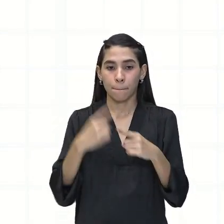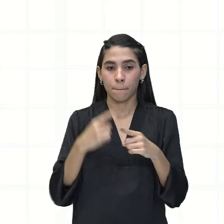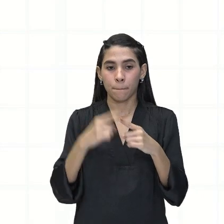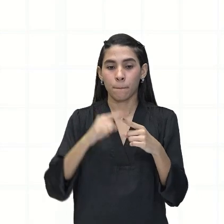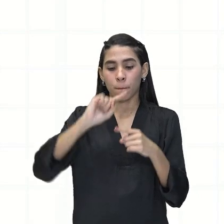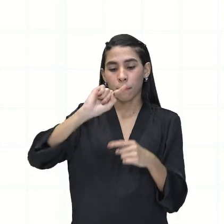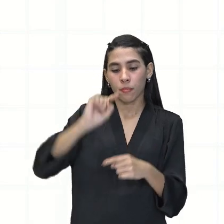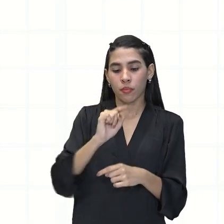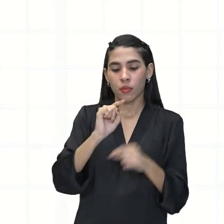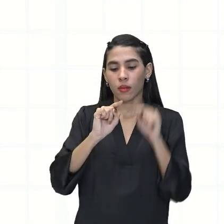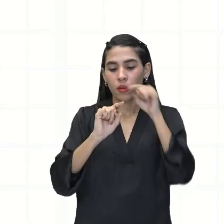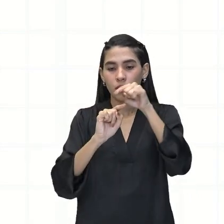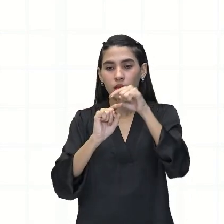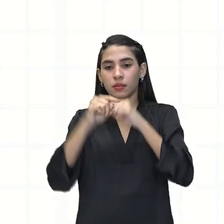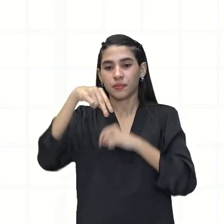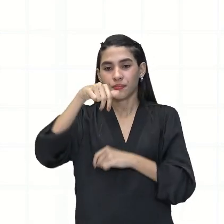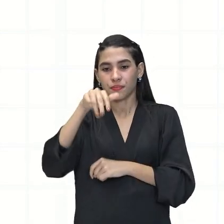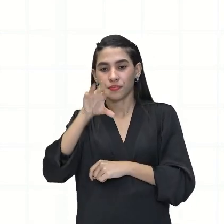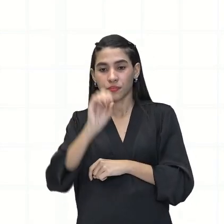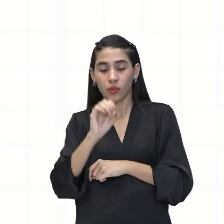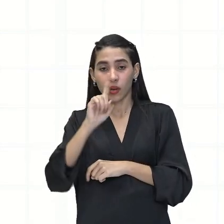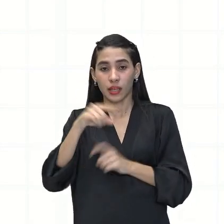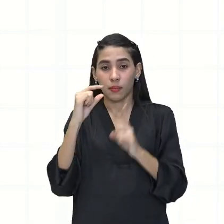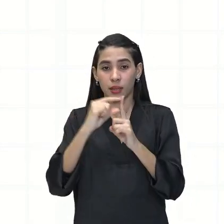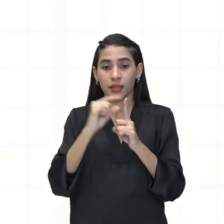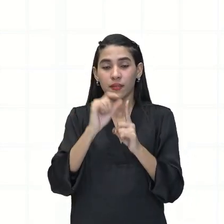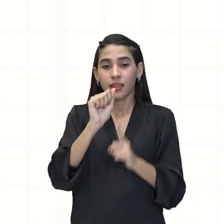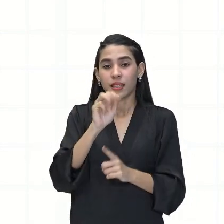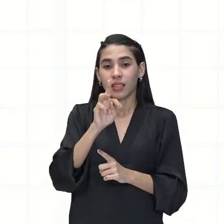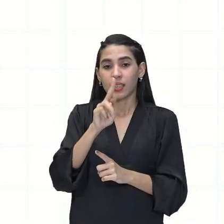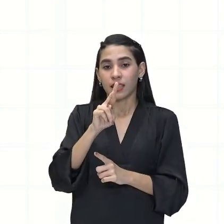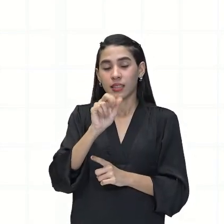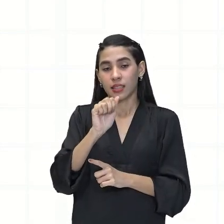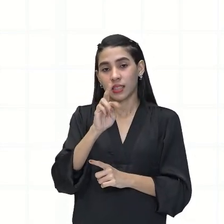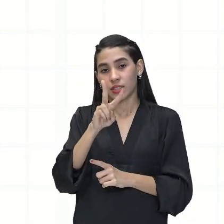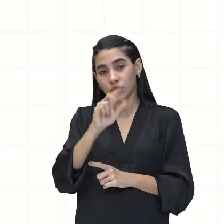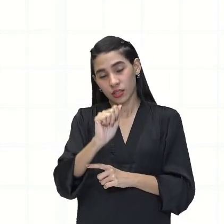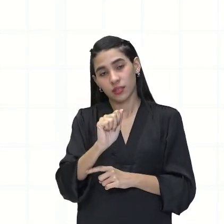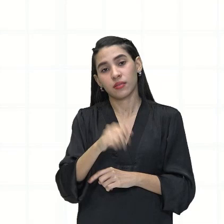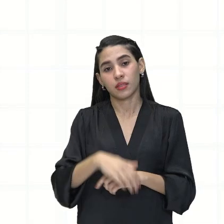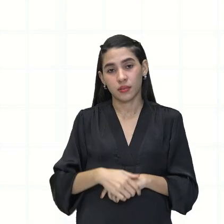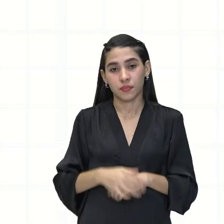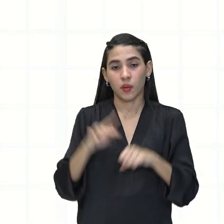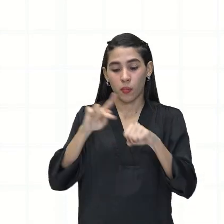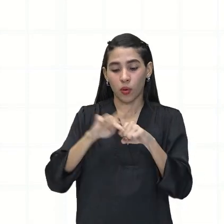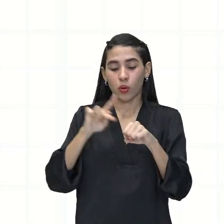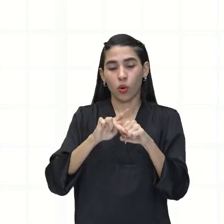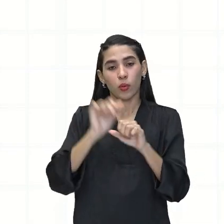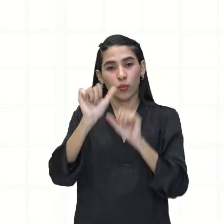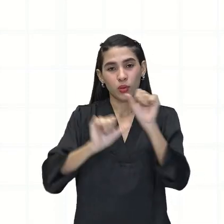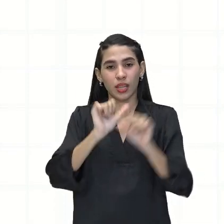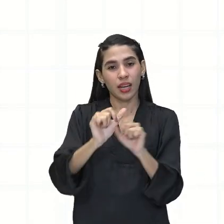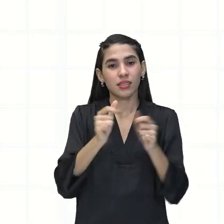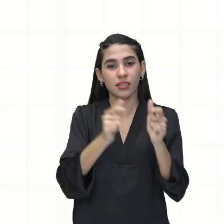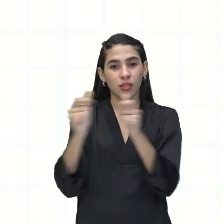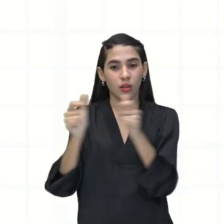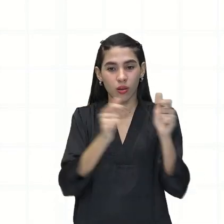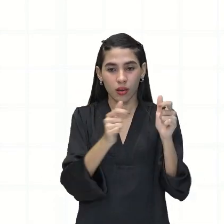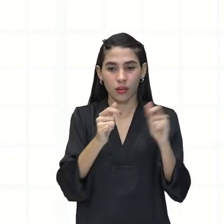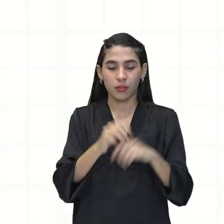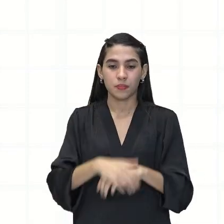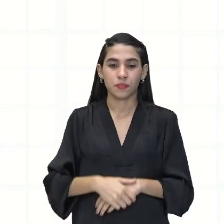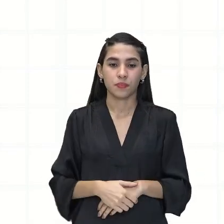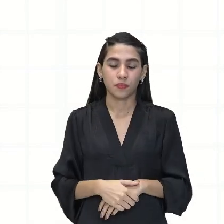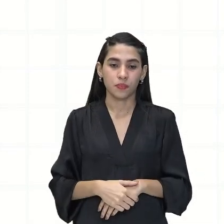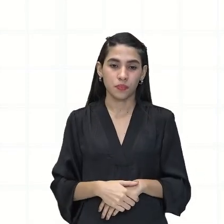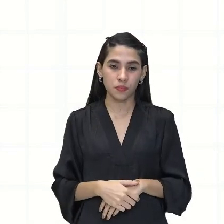um não, que é uma palavra atrativa e que vai fazer com que o meu pronome fosse para frente, tá? Para frente do verbo.